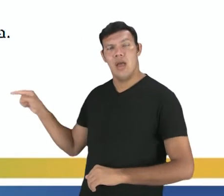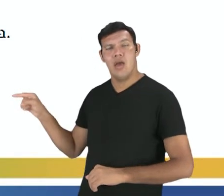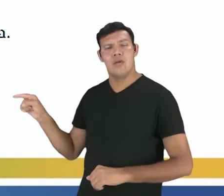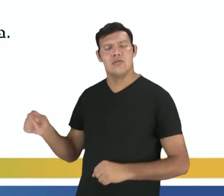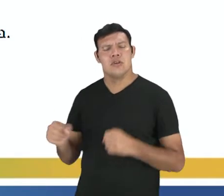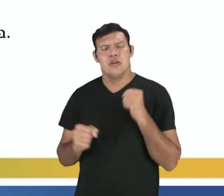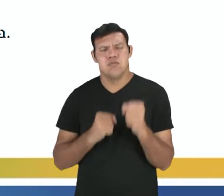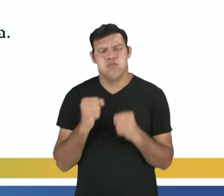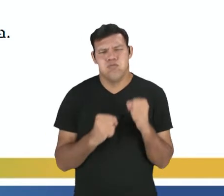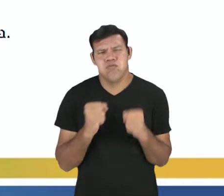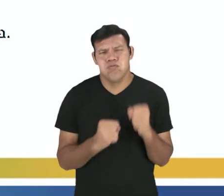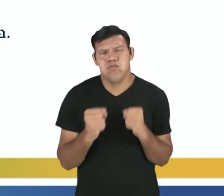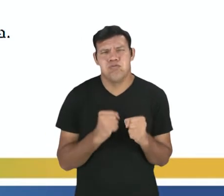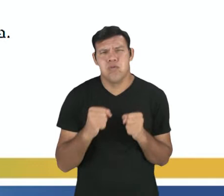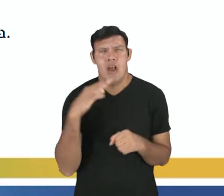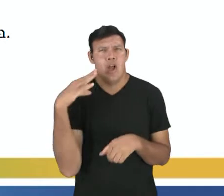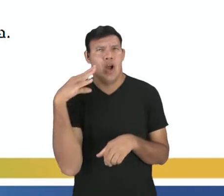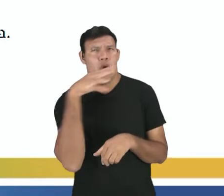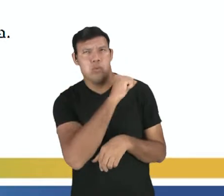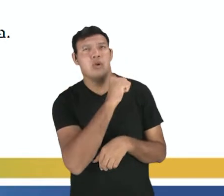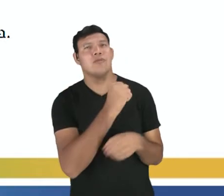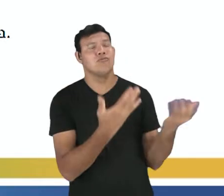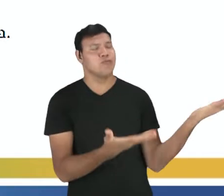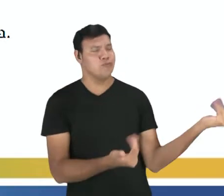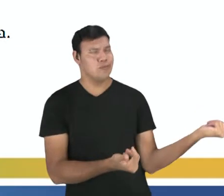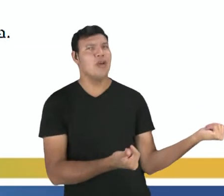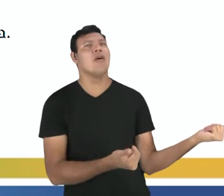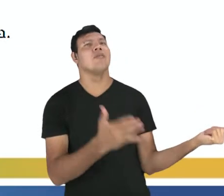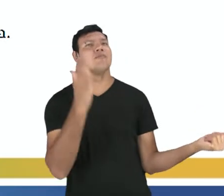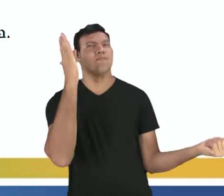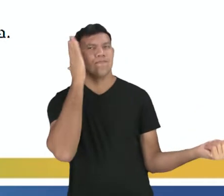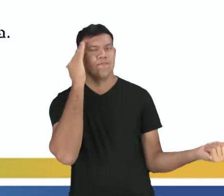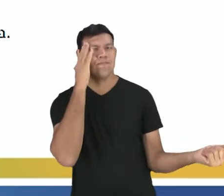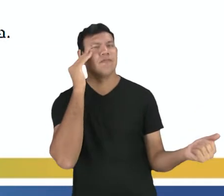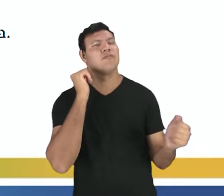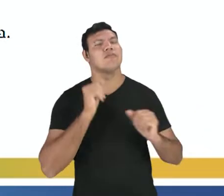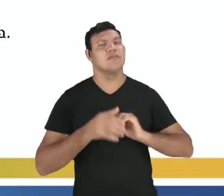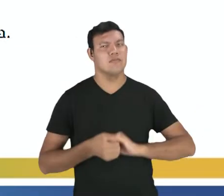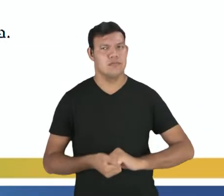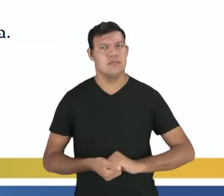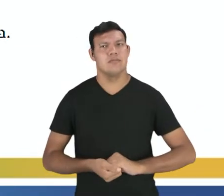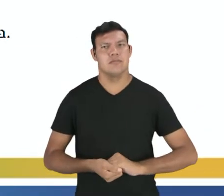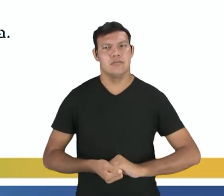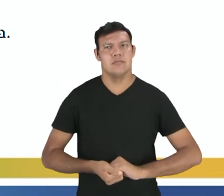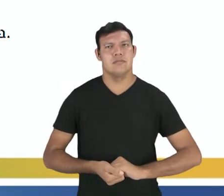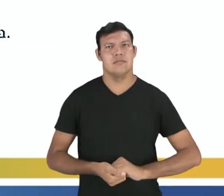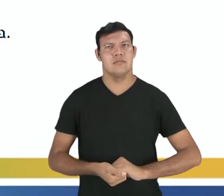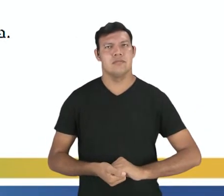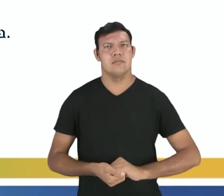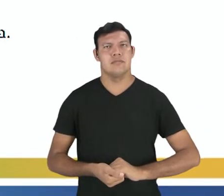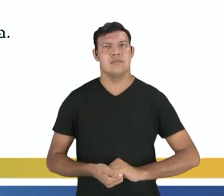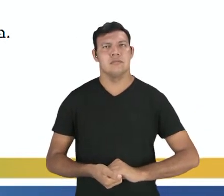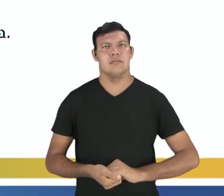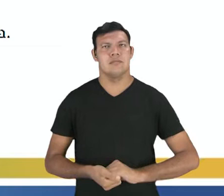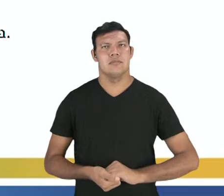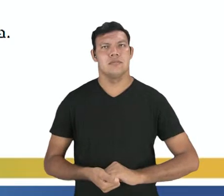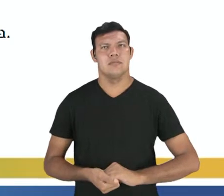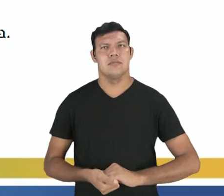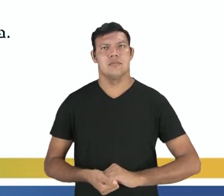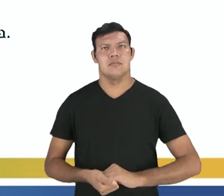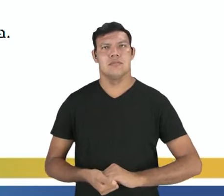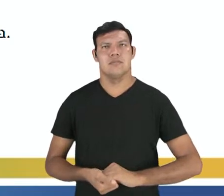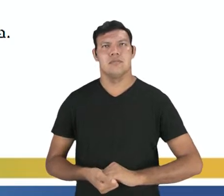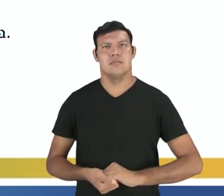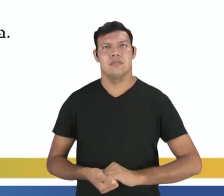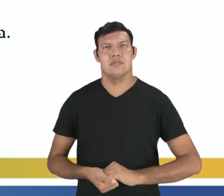correr rápido quando ela era jovem. Então, uma habilidade passada, algo que ela sabia fazer antes. A